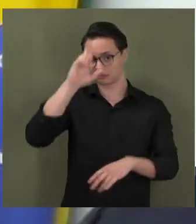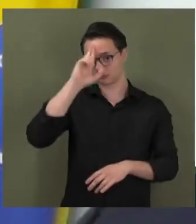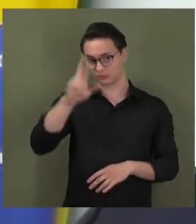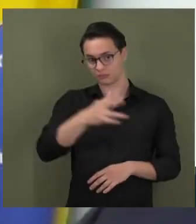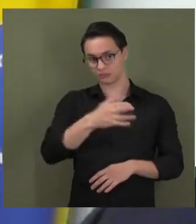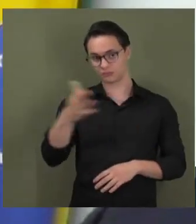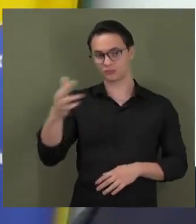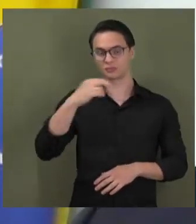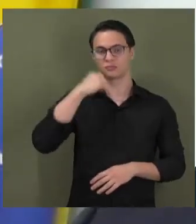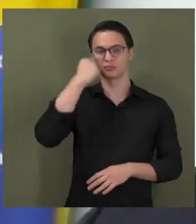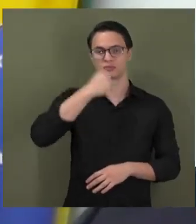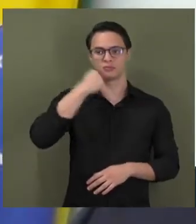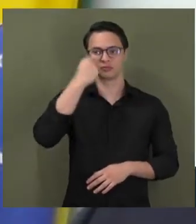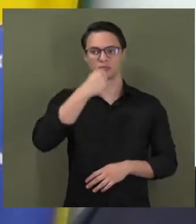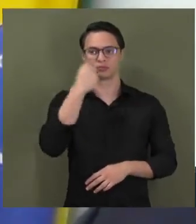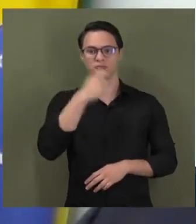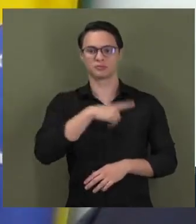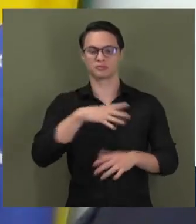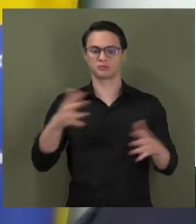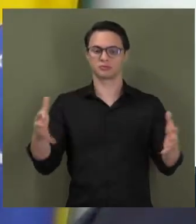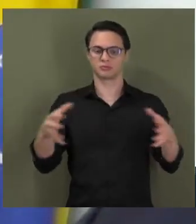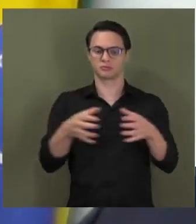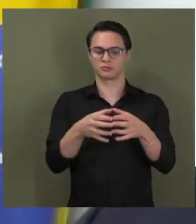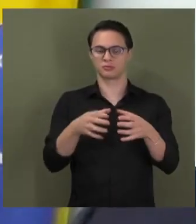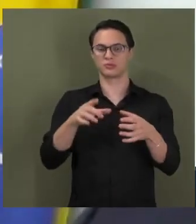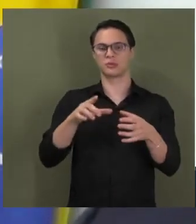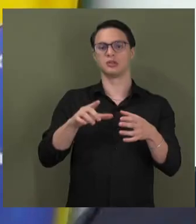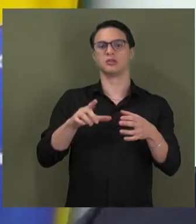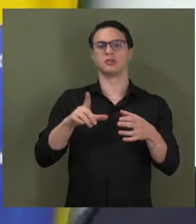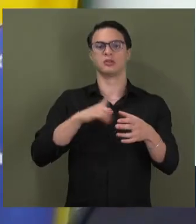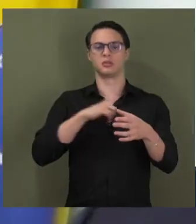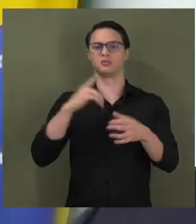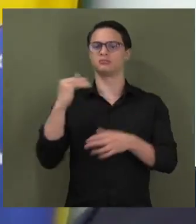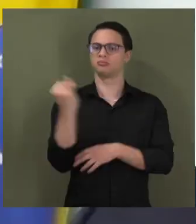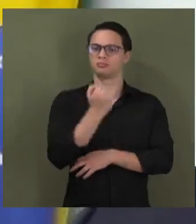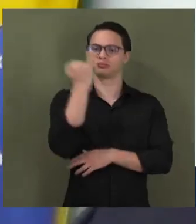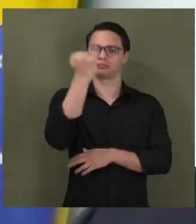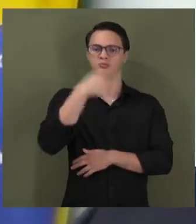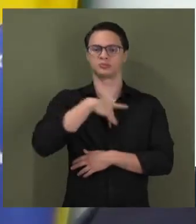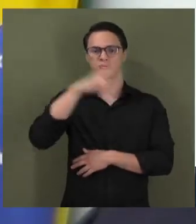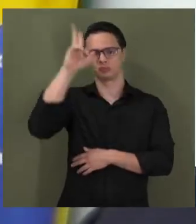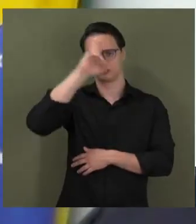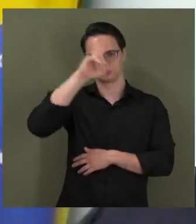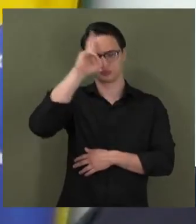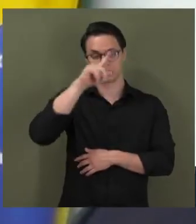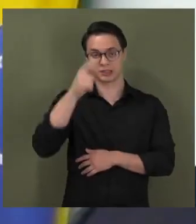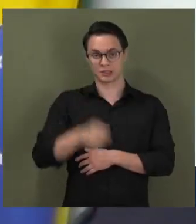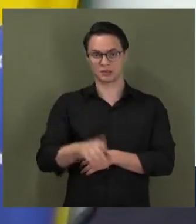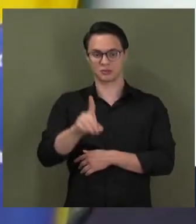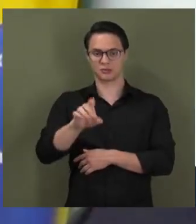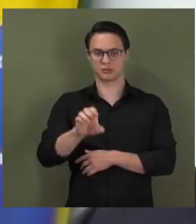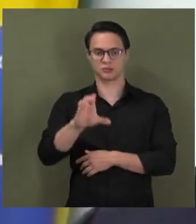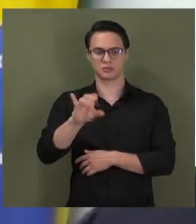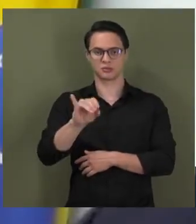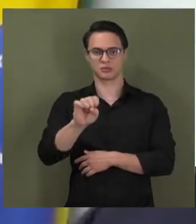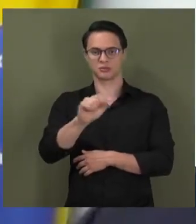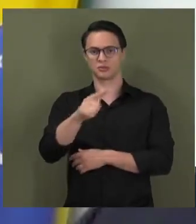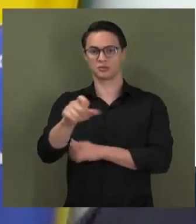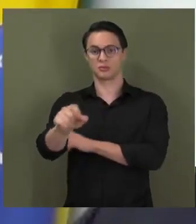da República, que compõem essa legislatura, uma importante e histórica decisão: cumprir